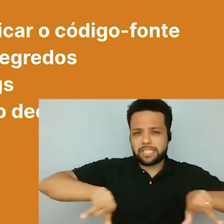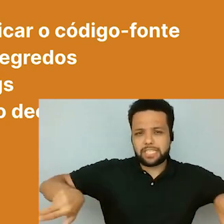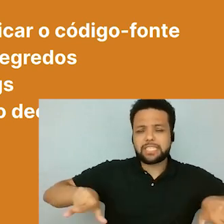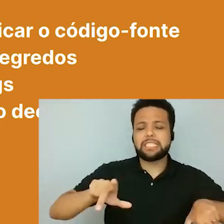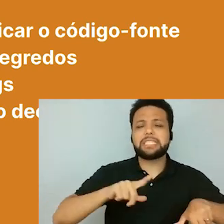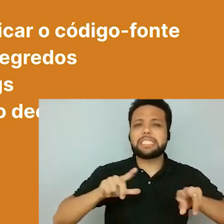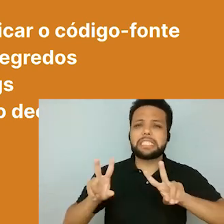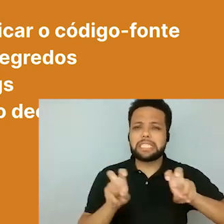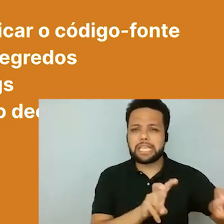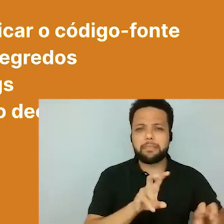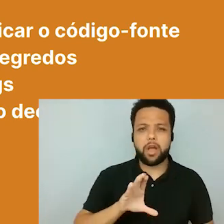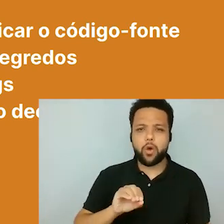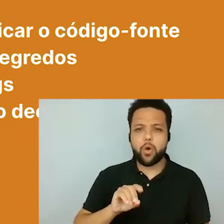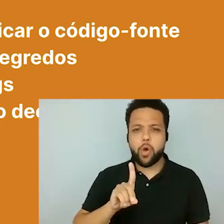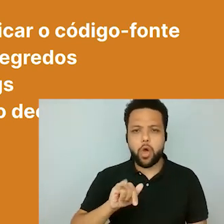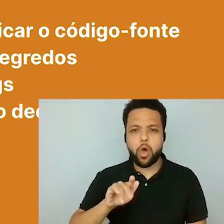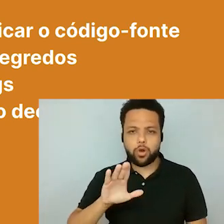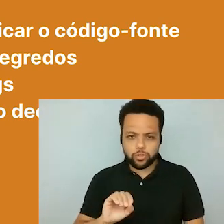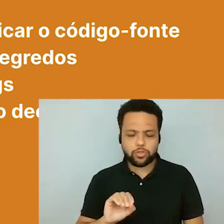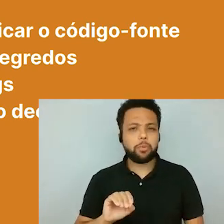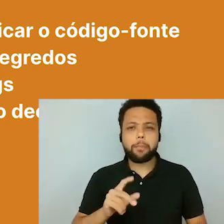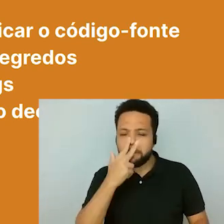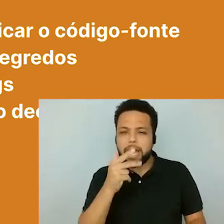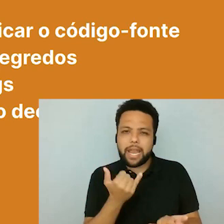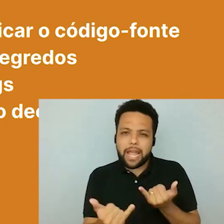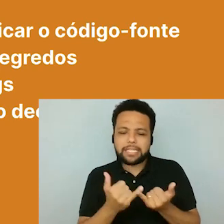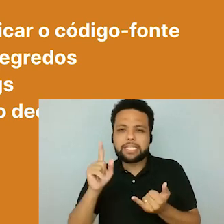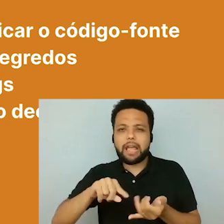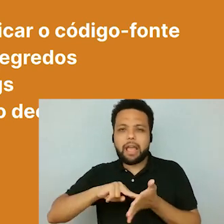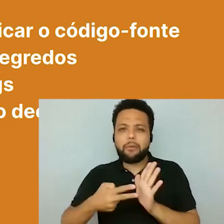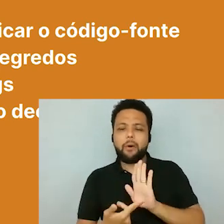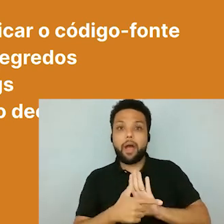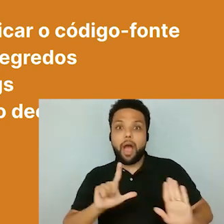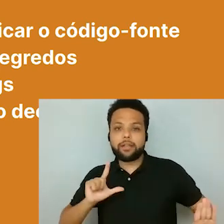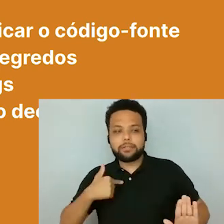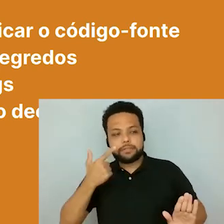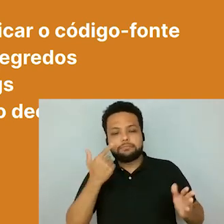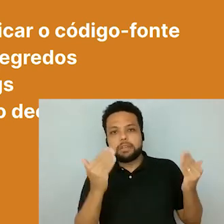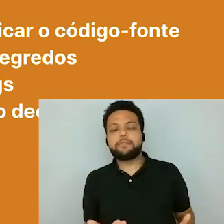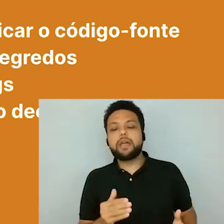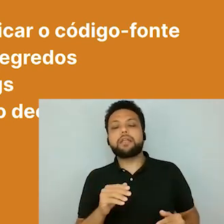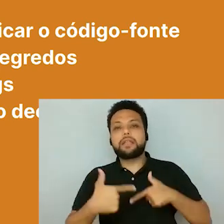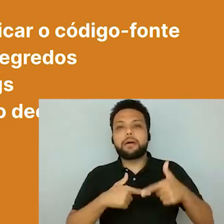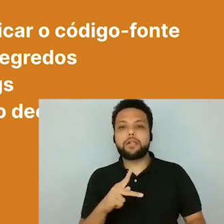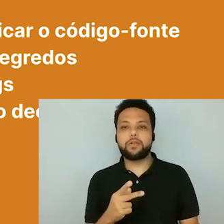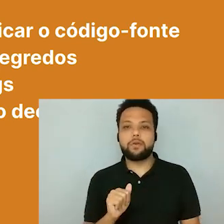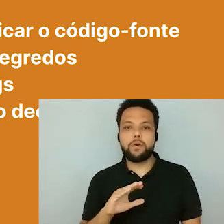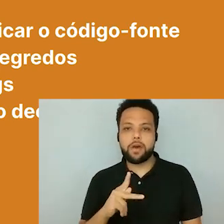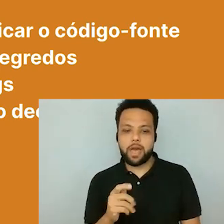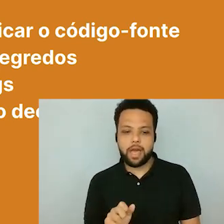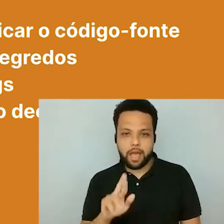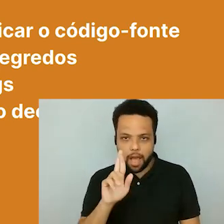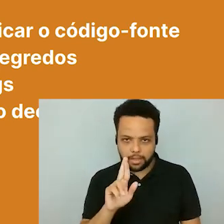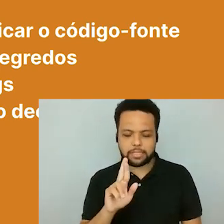semântica do código e dificulte o trabalho de um hacker. No time Android, tomamos uma ação que foi bem interessante, que foi a de tentar se passar pelo hacker